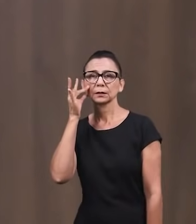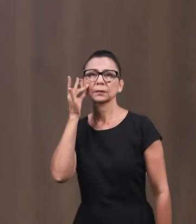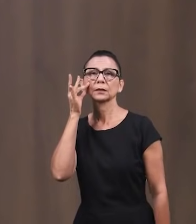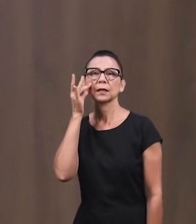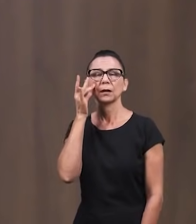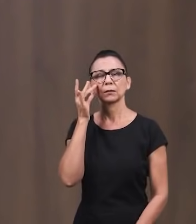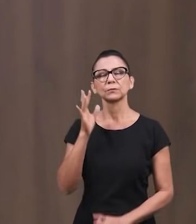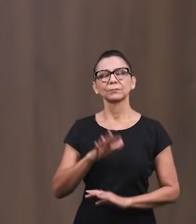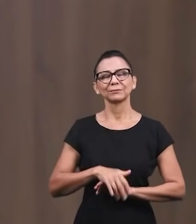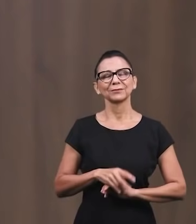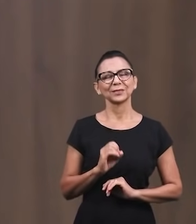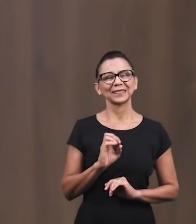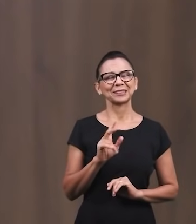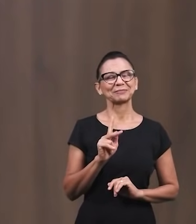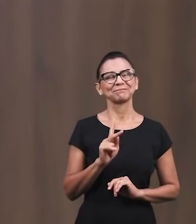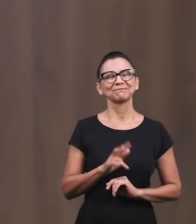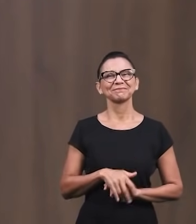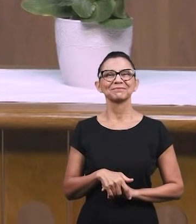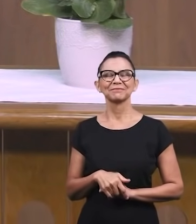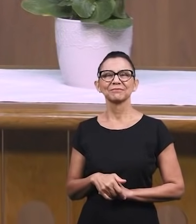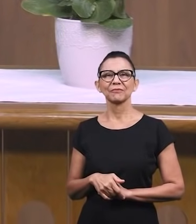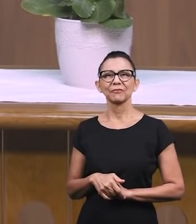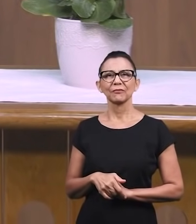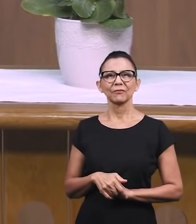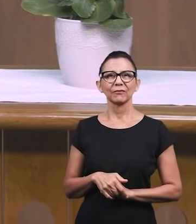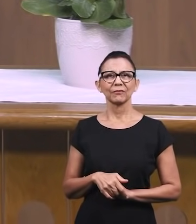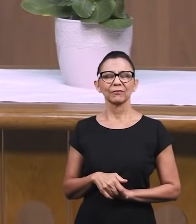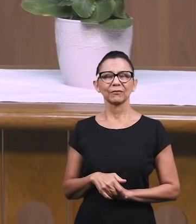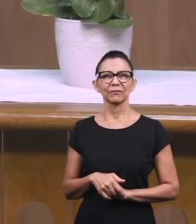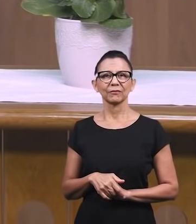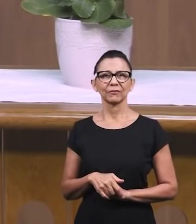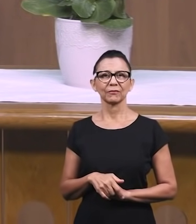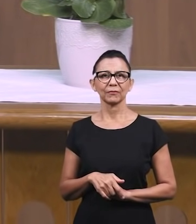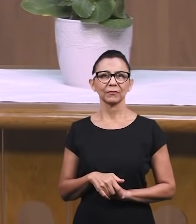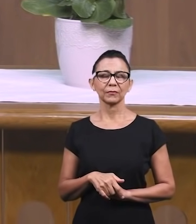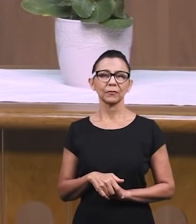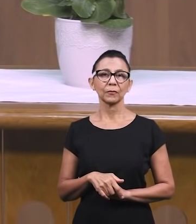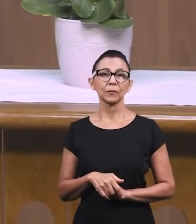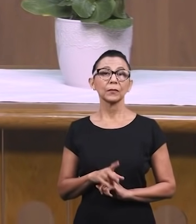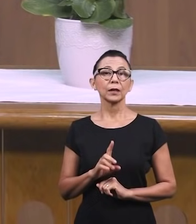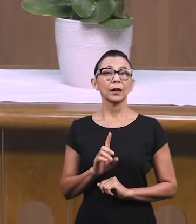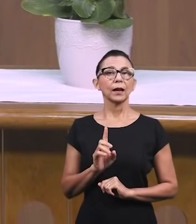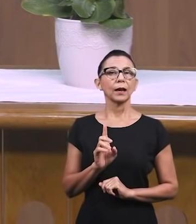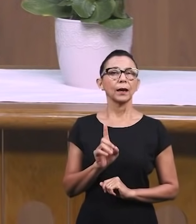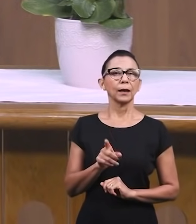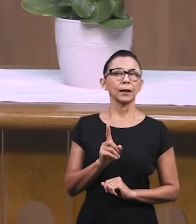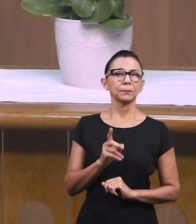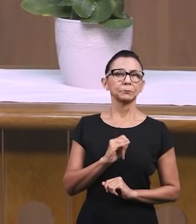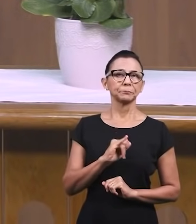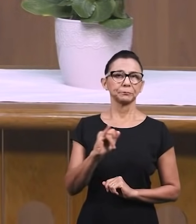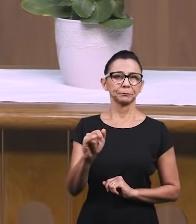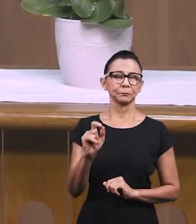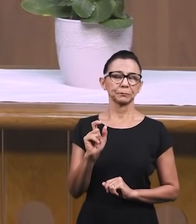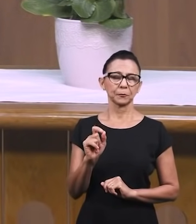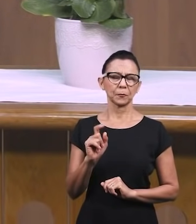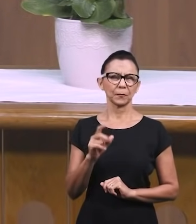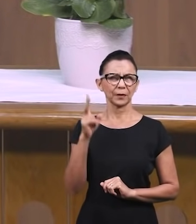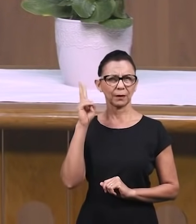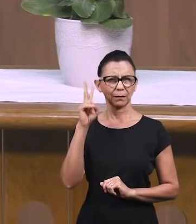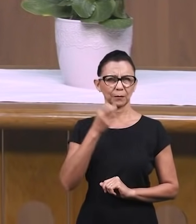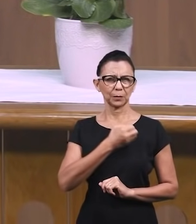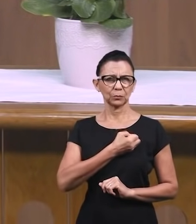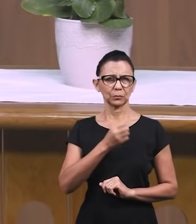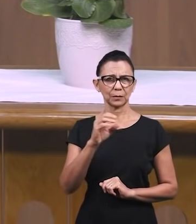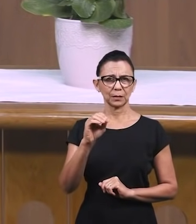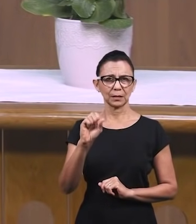assistida presencialmente num dos nossos cultos, tá bom? E daqui a pouquinho vamos começar o culto propriamente dito, mas antes, eu quero te lembrar